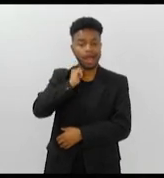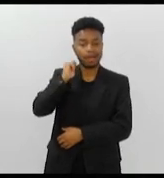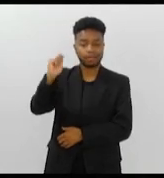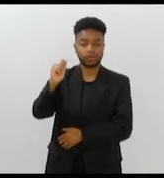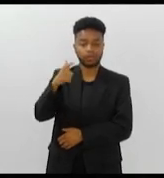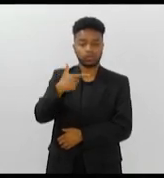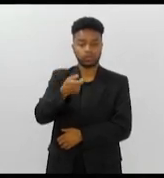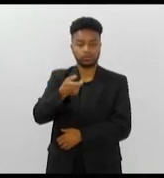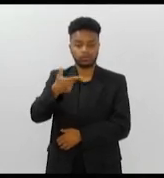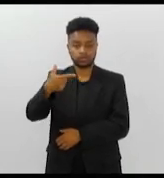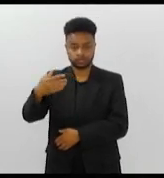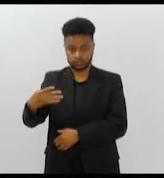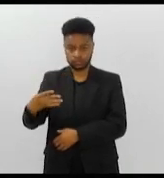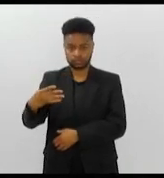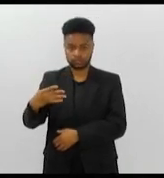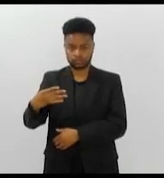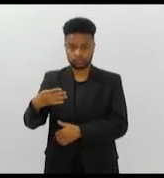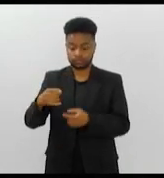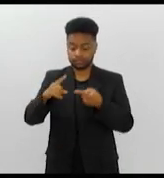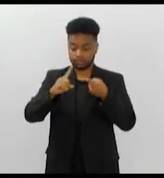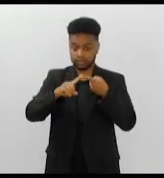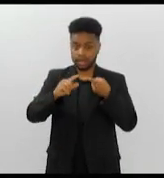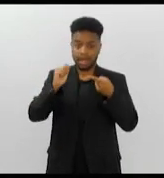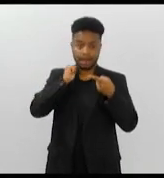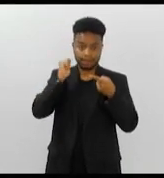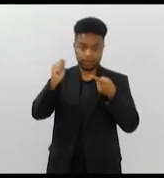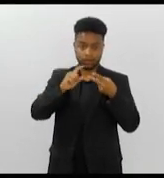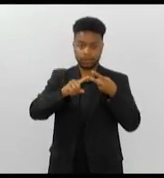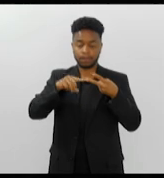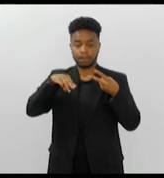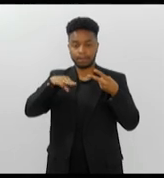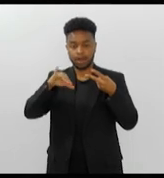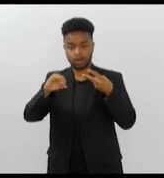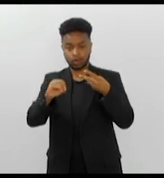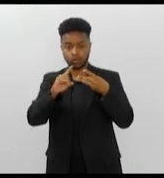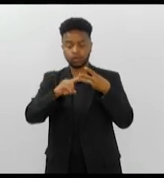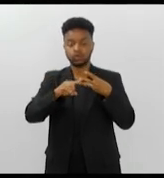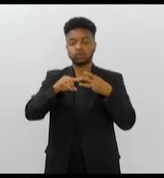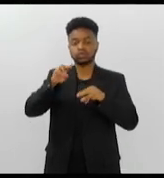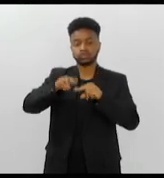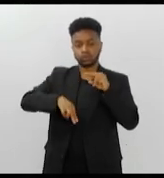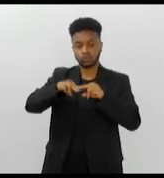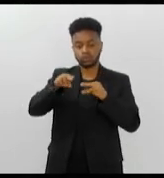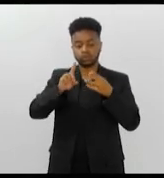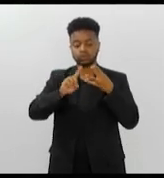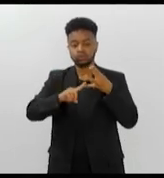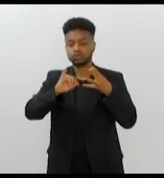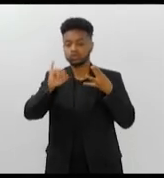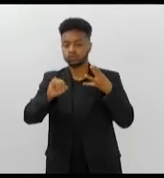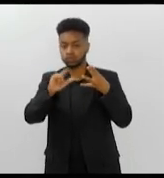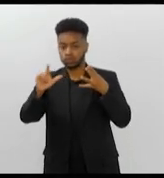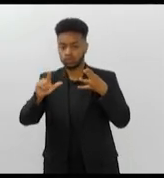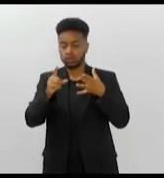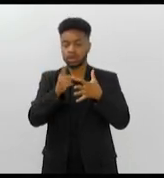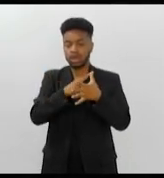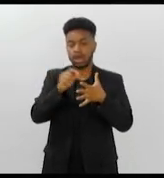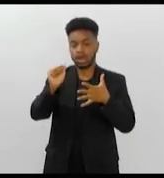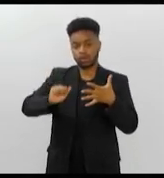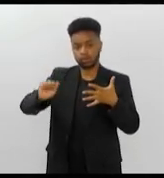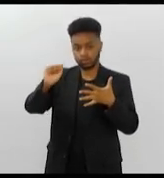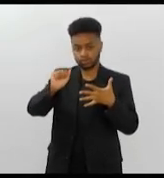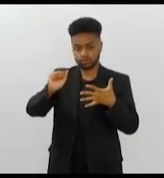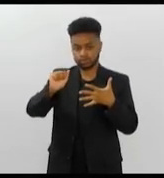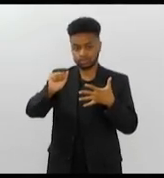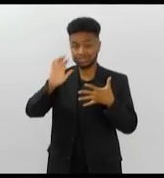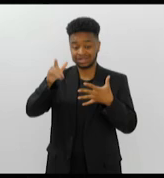2024 abril maio junho julho agosto